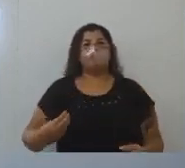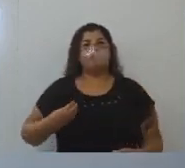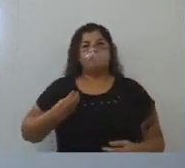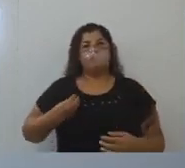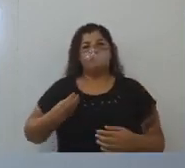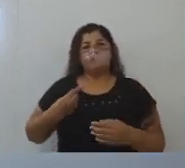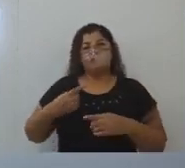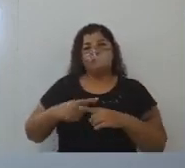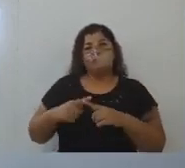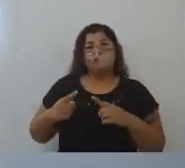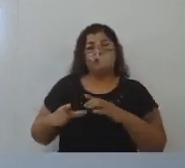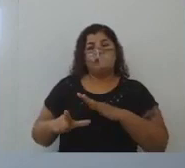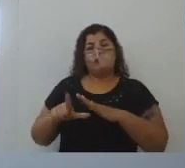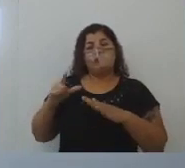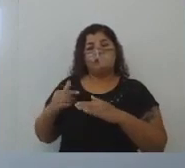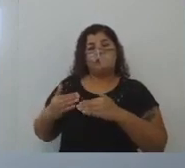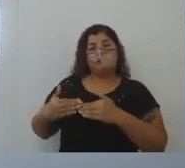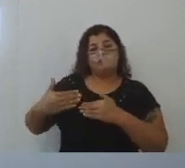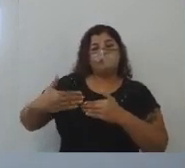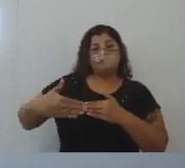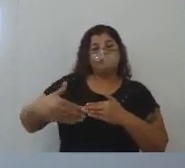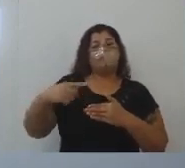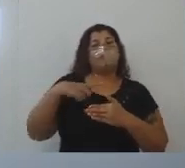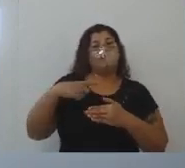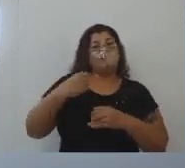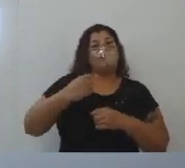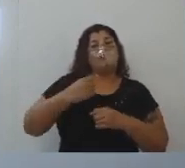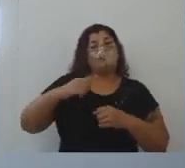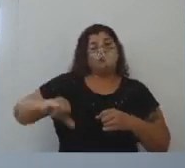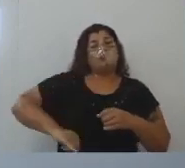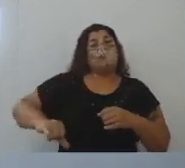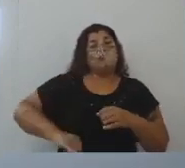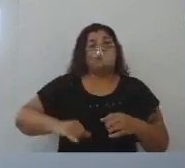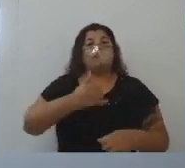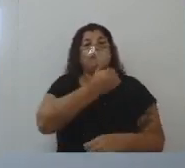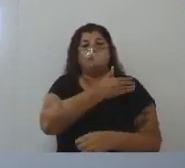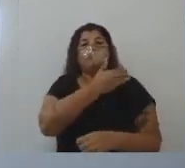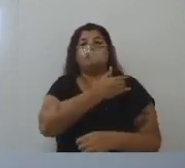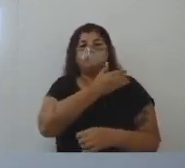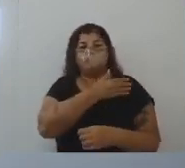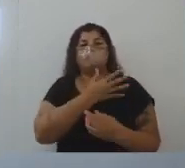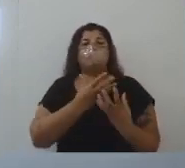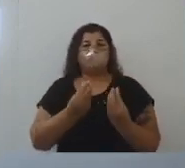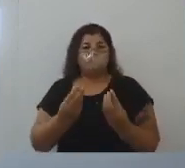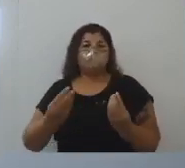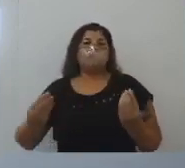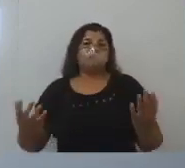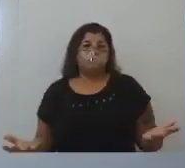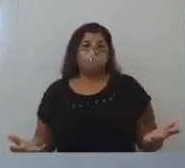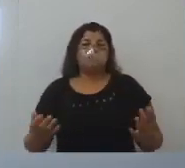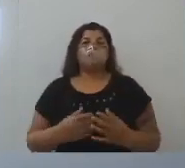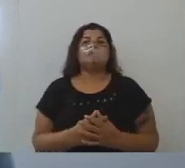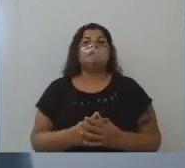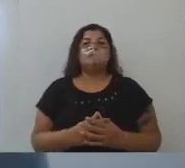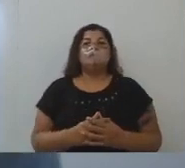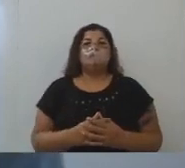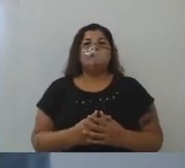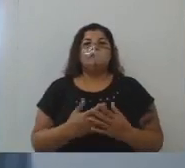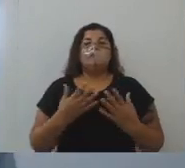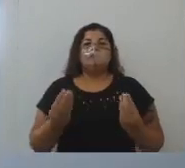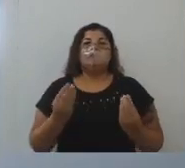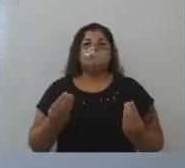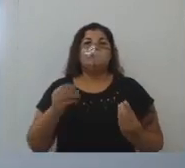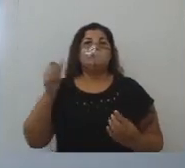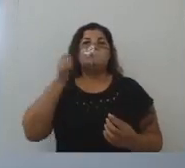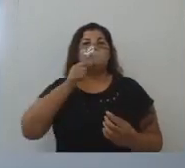série de violências que essas pessoas sofrem até chegar ao fim da sua jornada. Quando a gente fala sobre mulheres, é